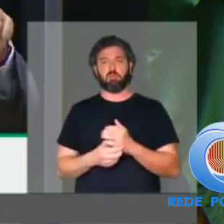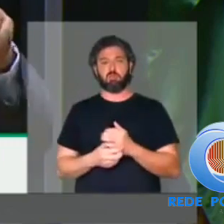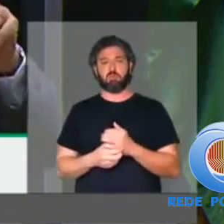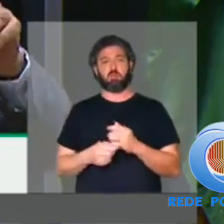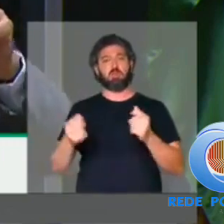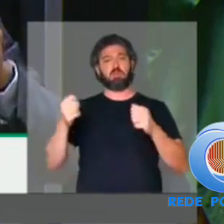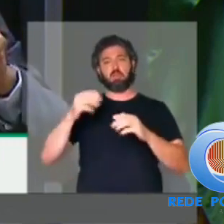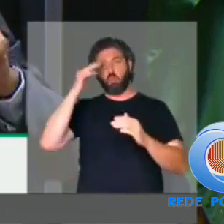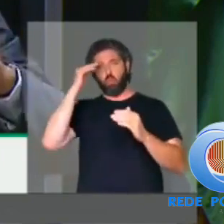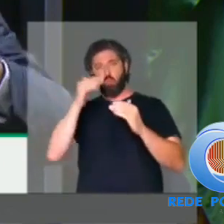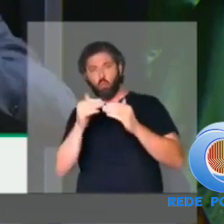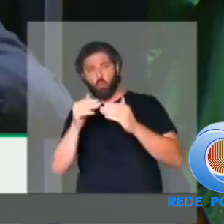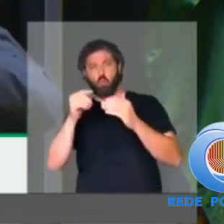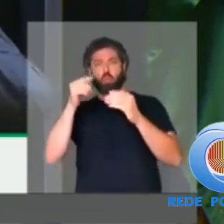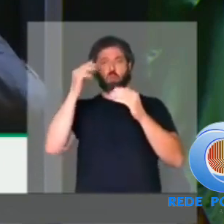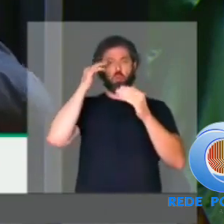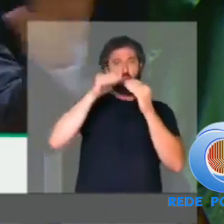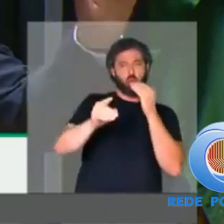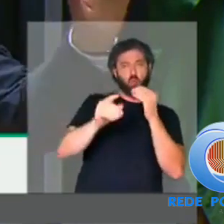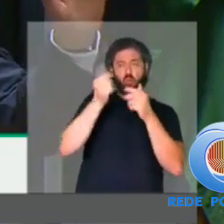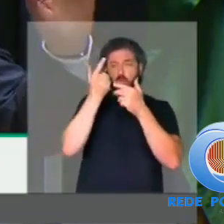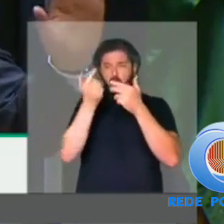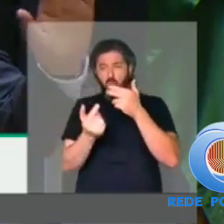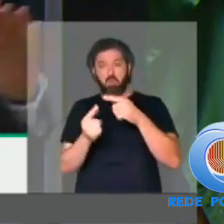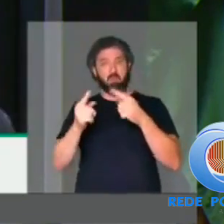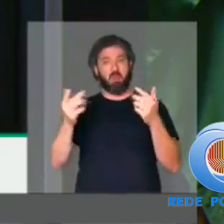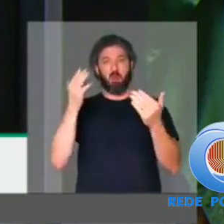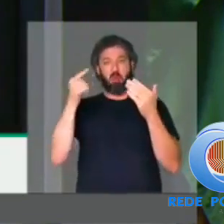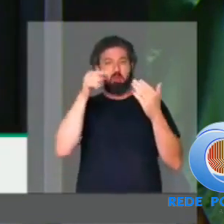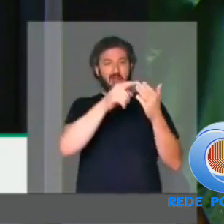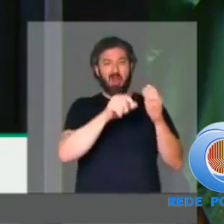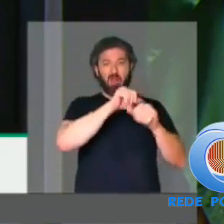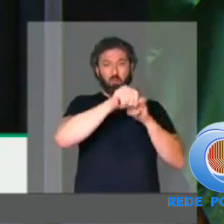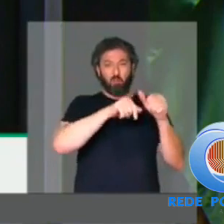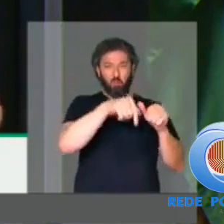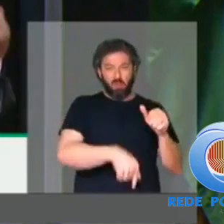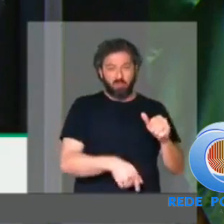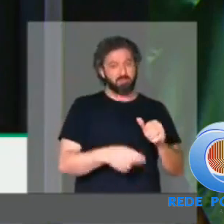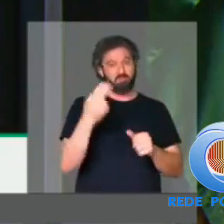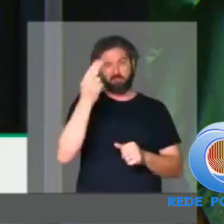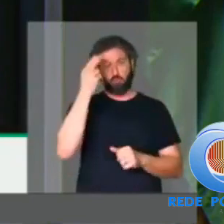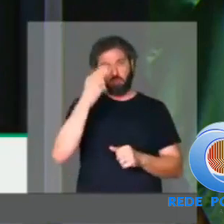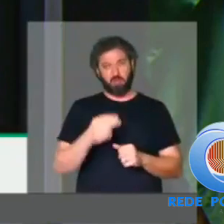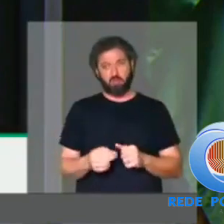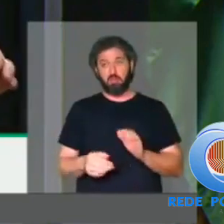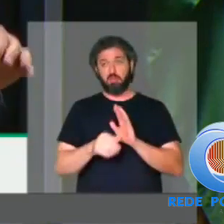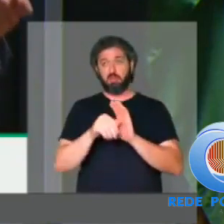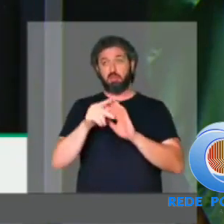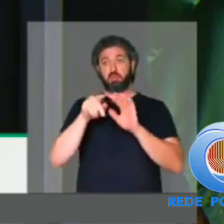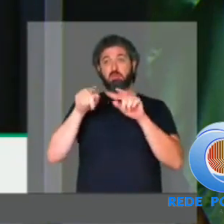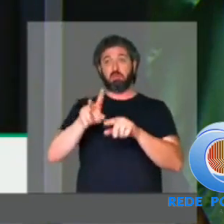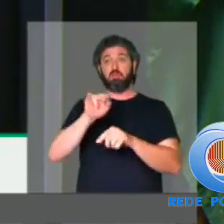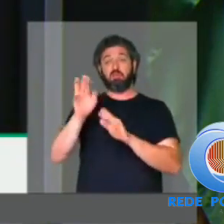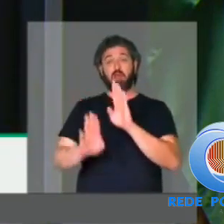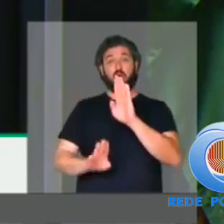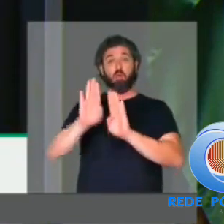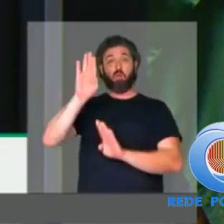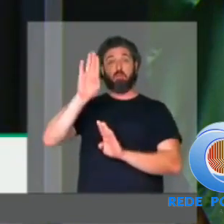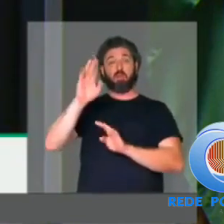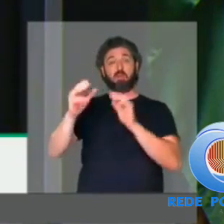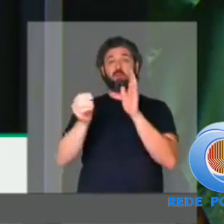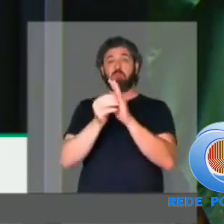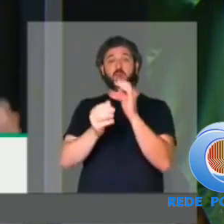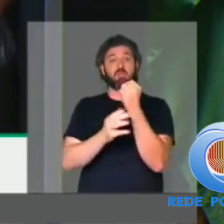qual se pode discordar de um ponto ou outro, mas não tem comparação com essa medida provisória. Essa medida provisória vai aumentar a